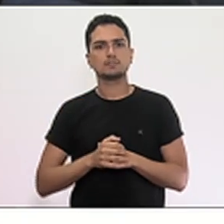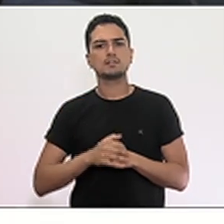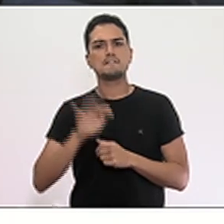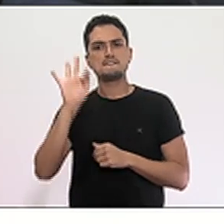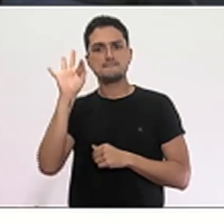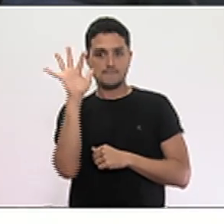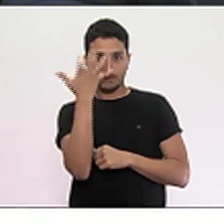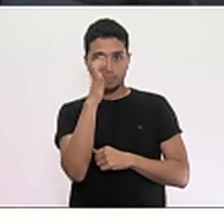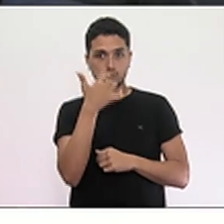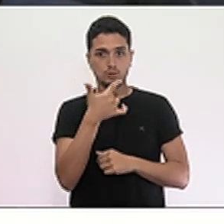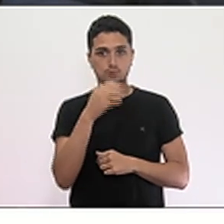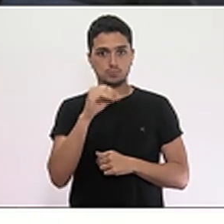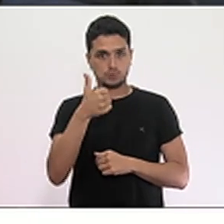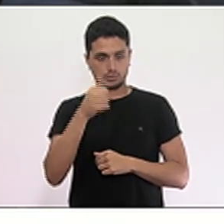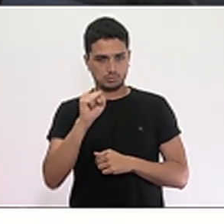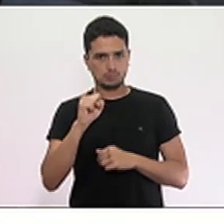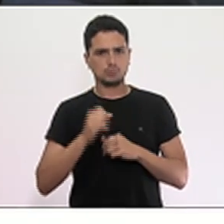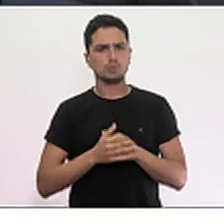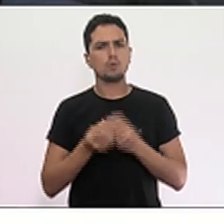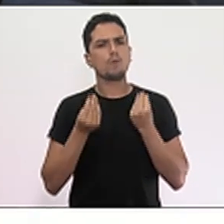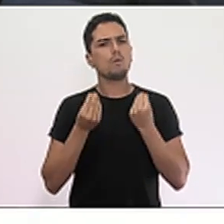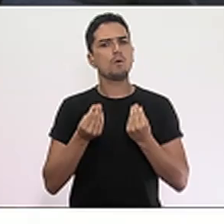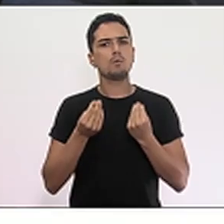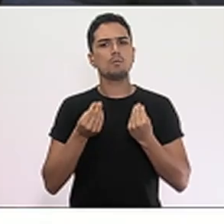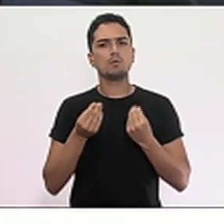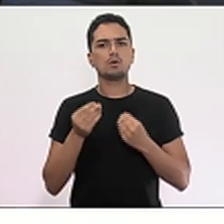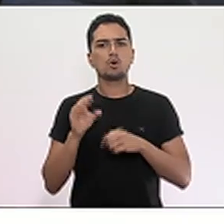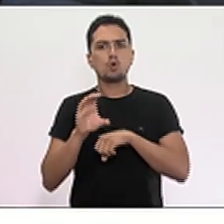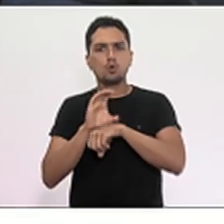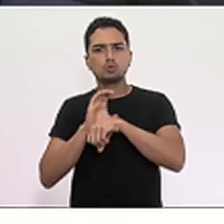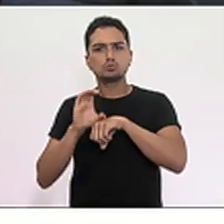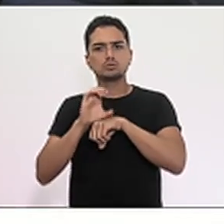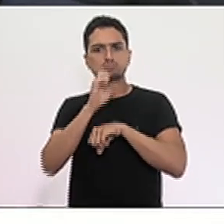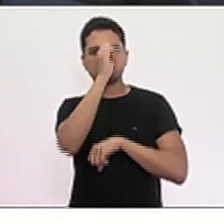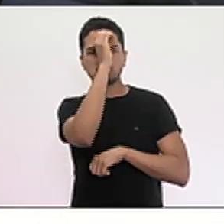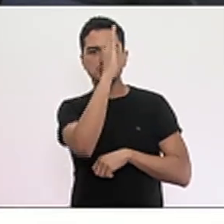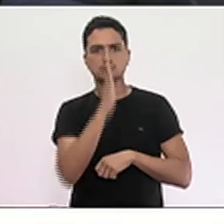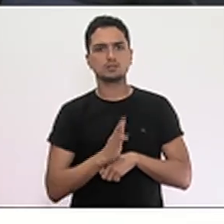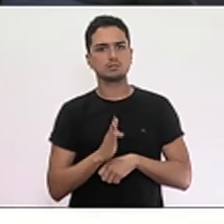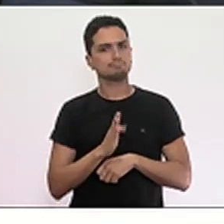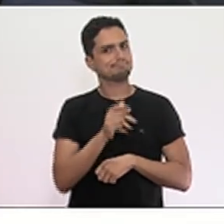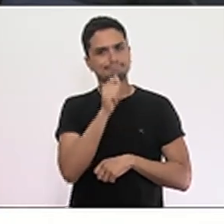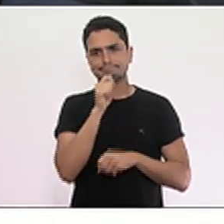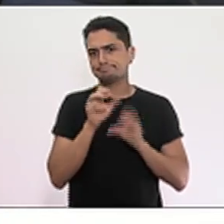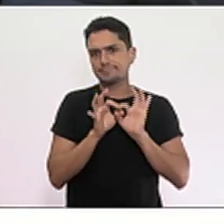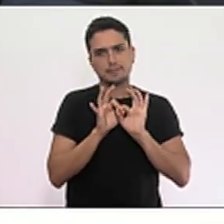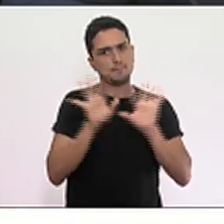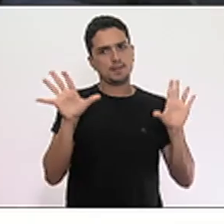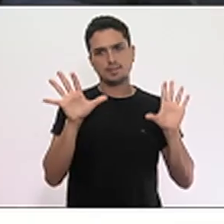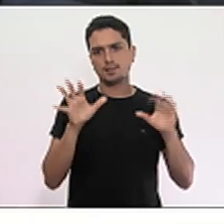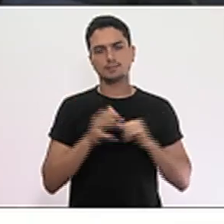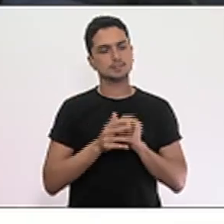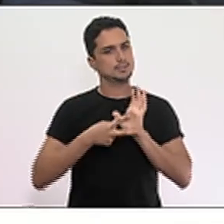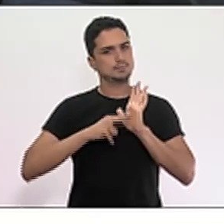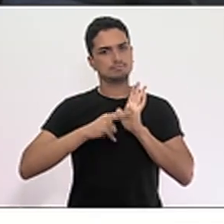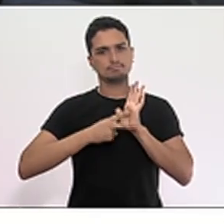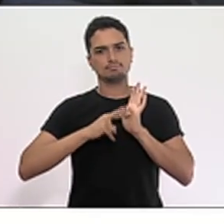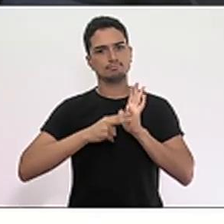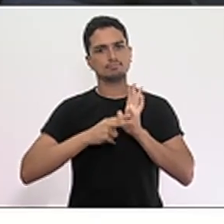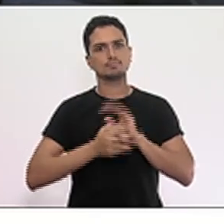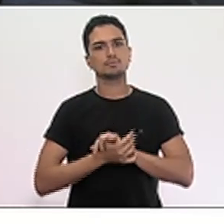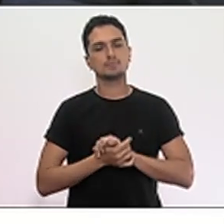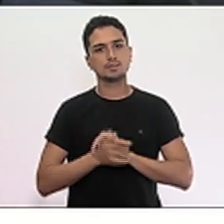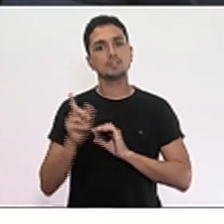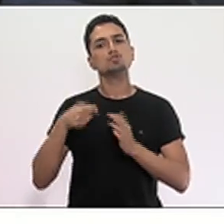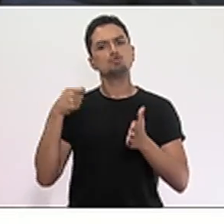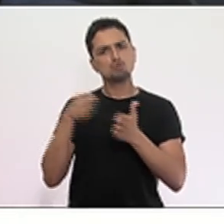afronta à Constituição brasileira, que não dá liberdade sindical, que foi conquistada a dura pena na